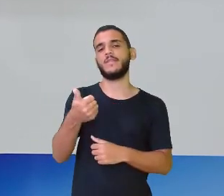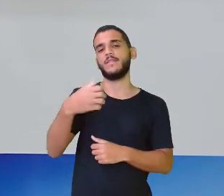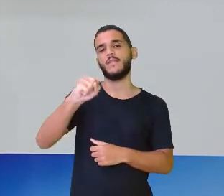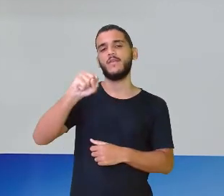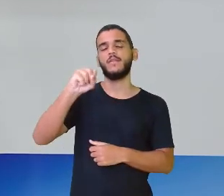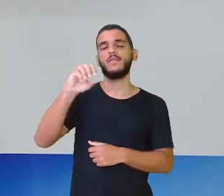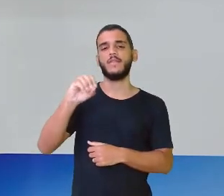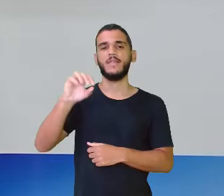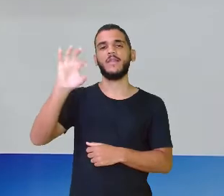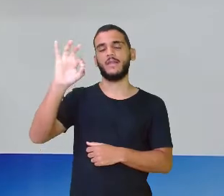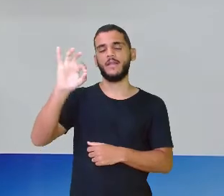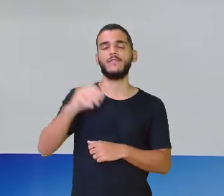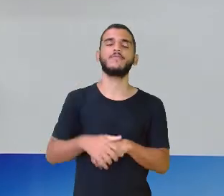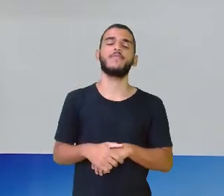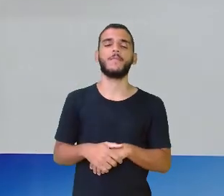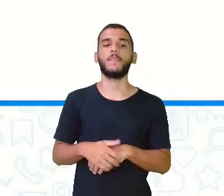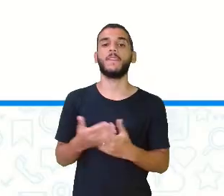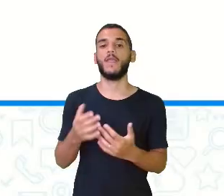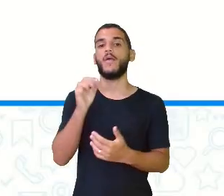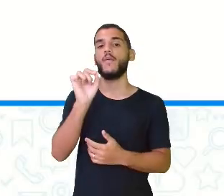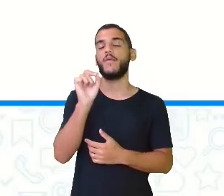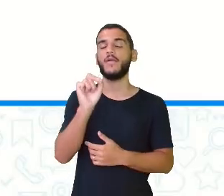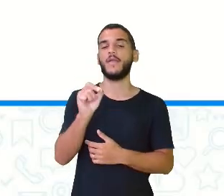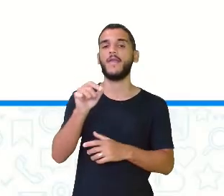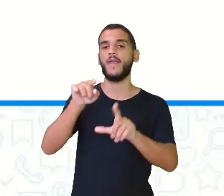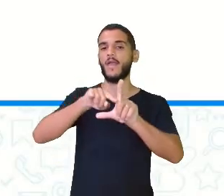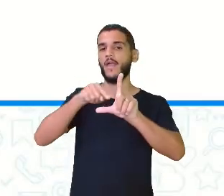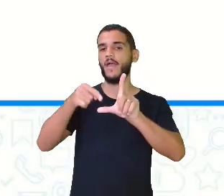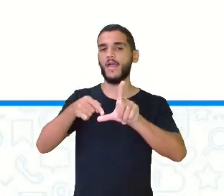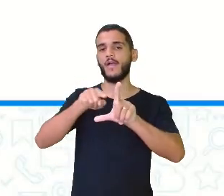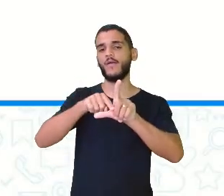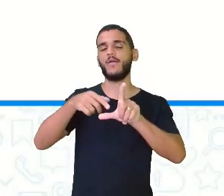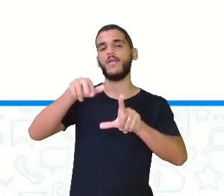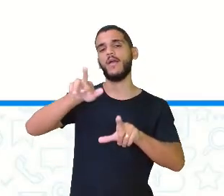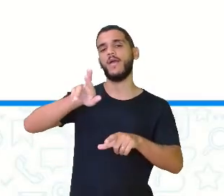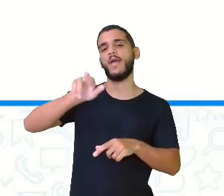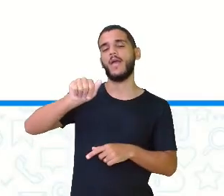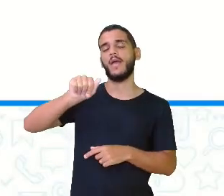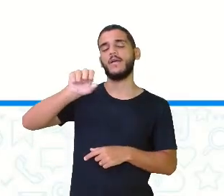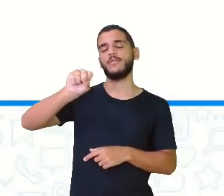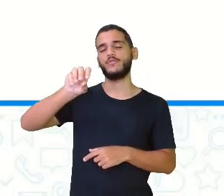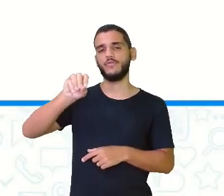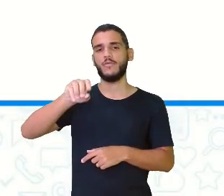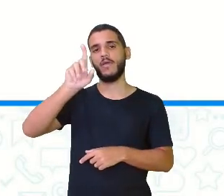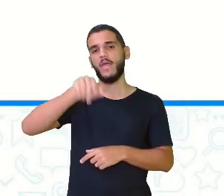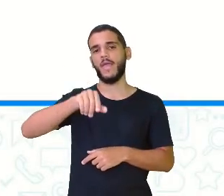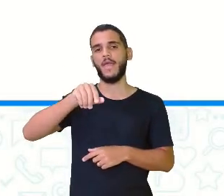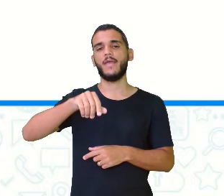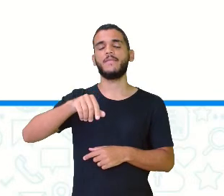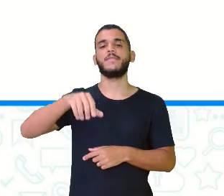180 graus. Um ângulo raso, ó, 90, 90,